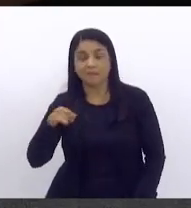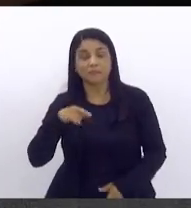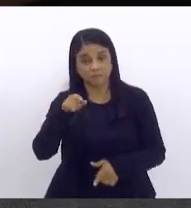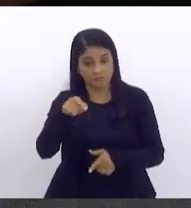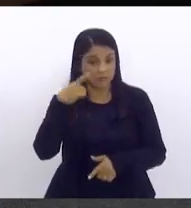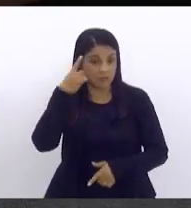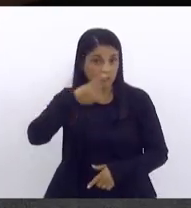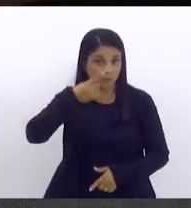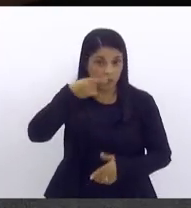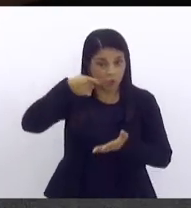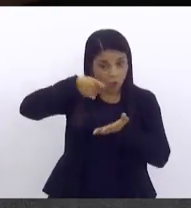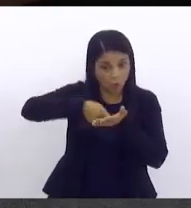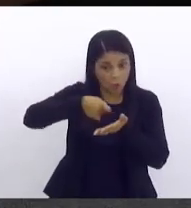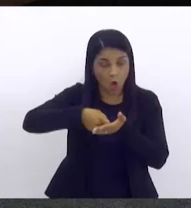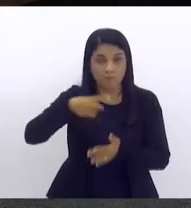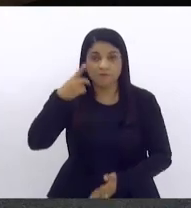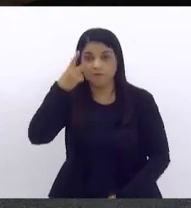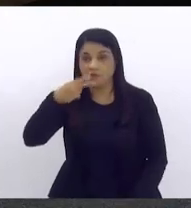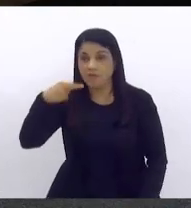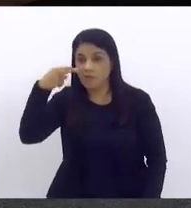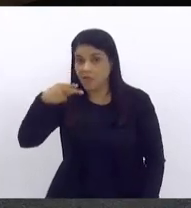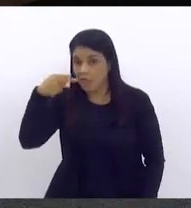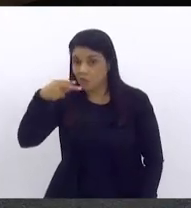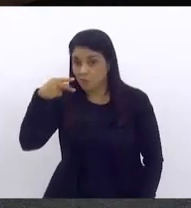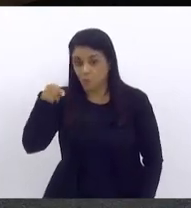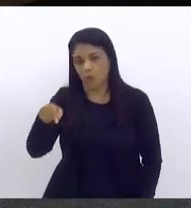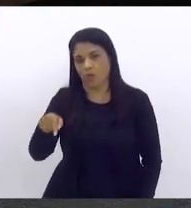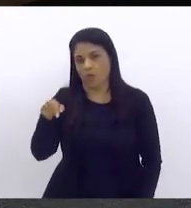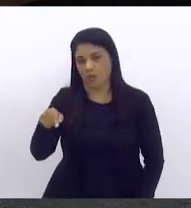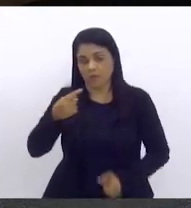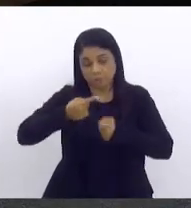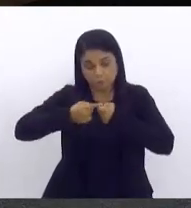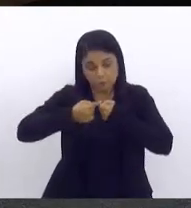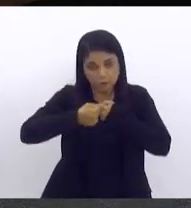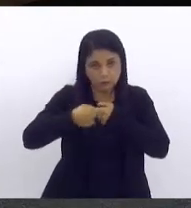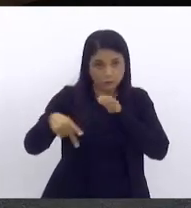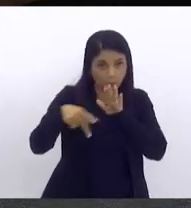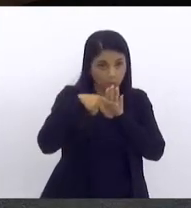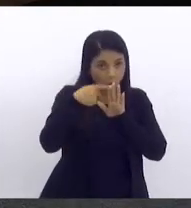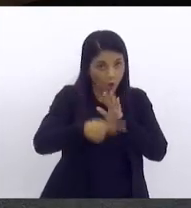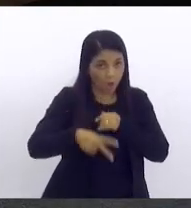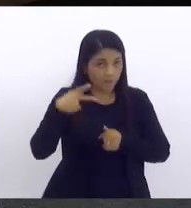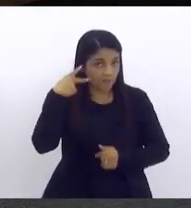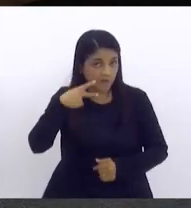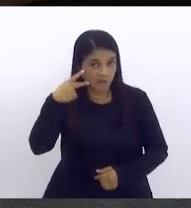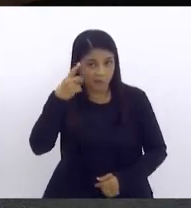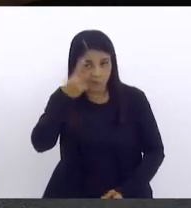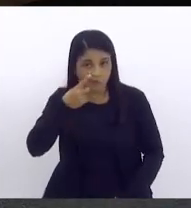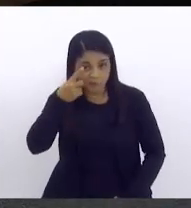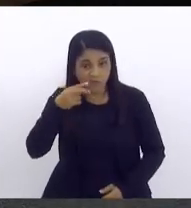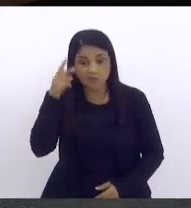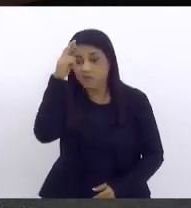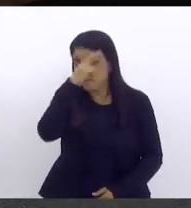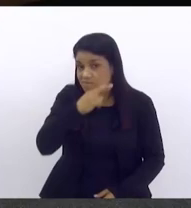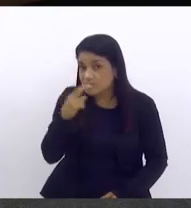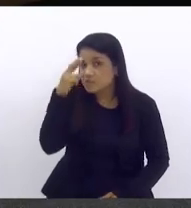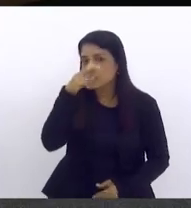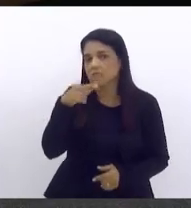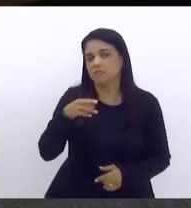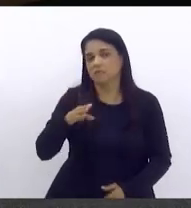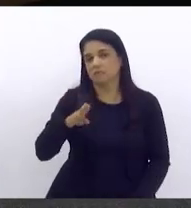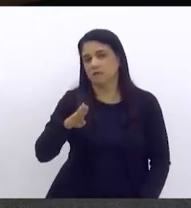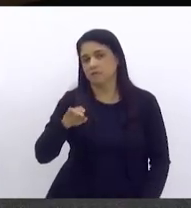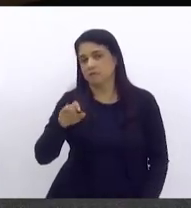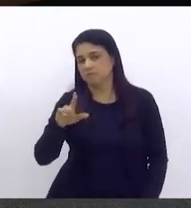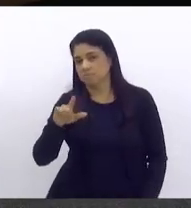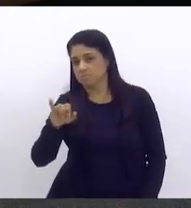deputado, do seu vereador, para que ele, no seu município, seja esse fiscal. Porque nós, como o deputado